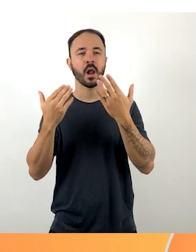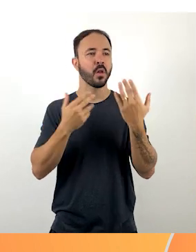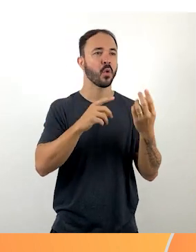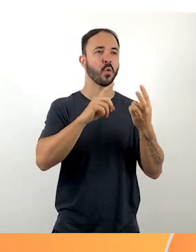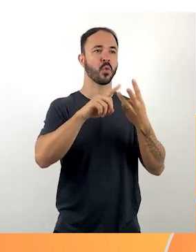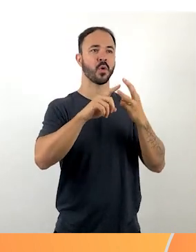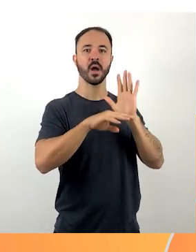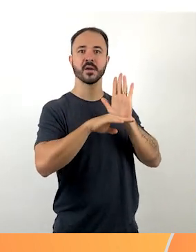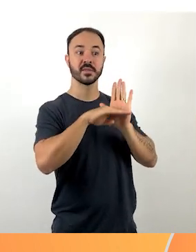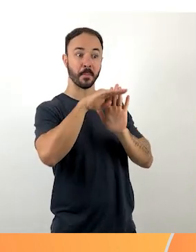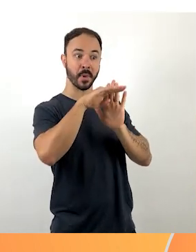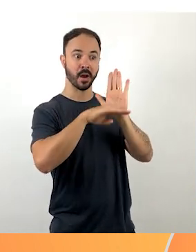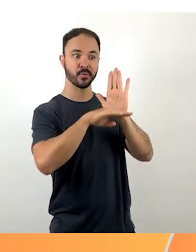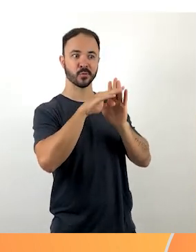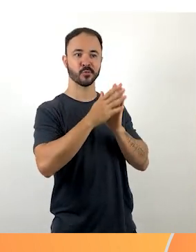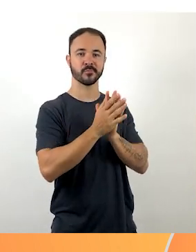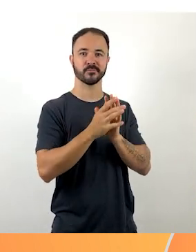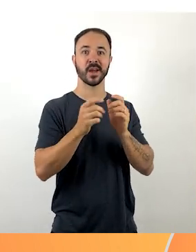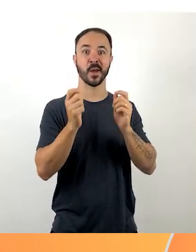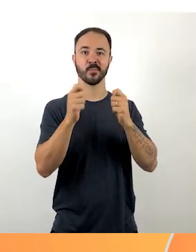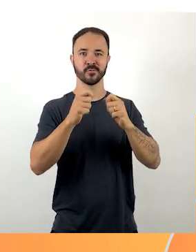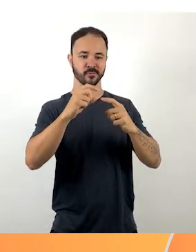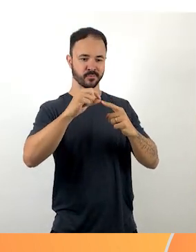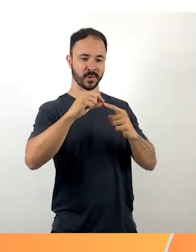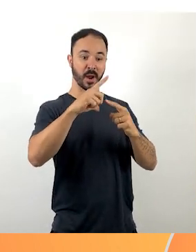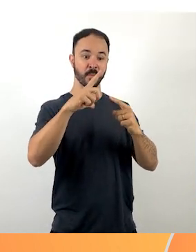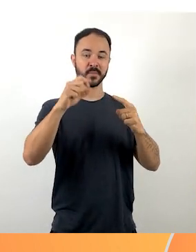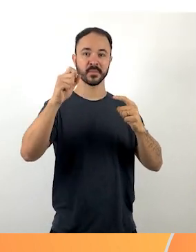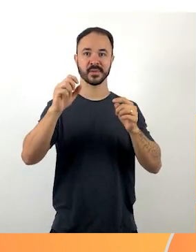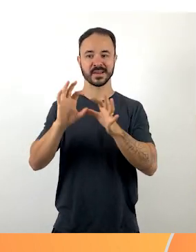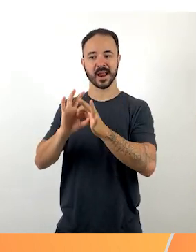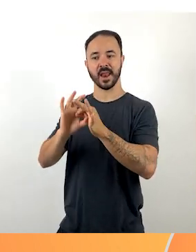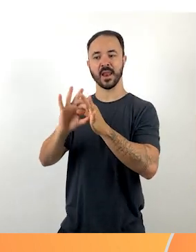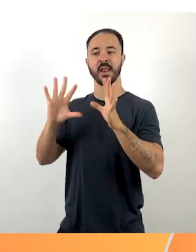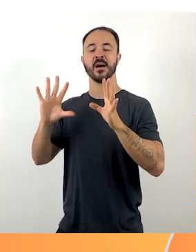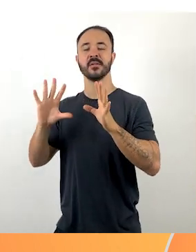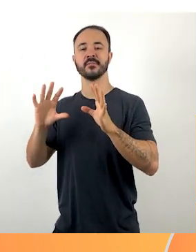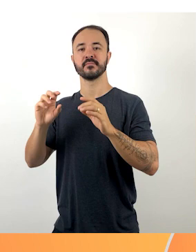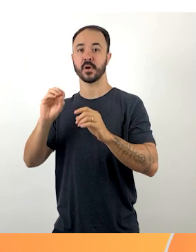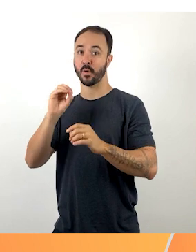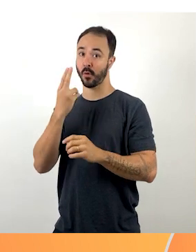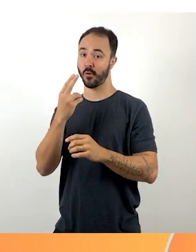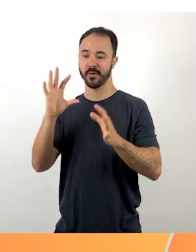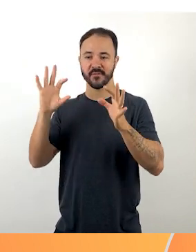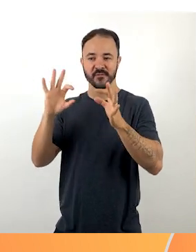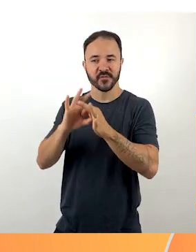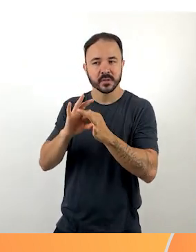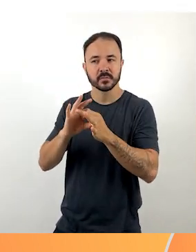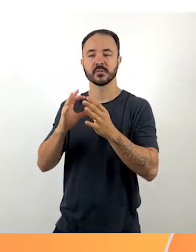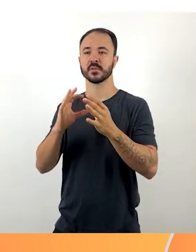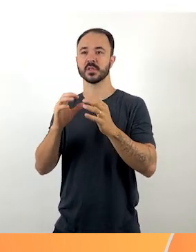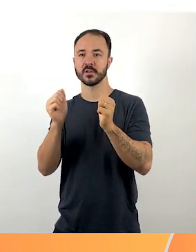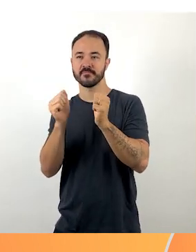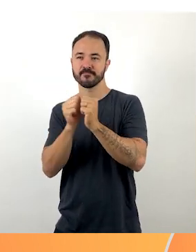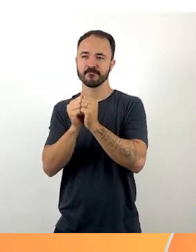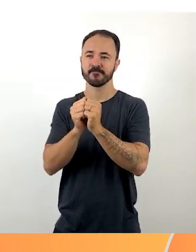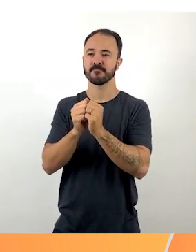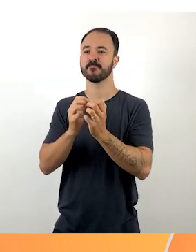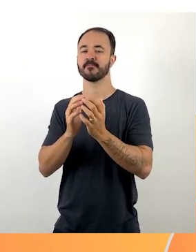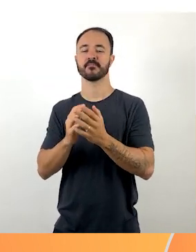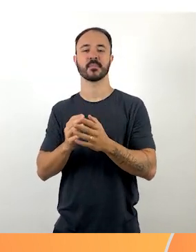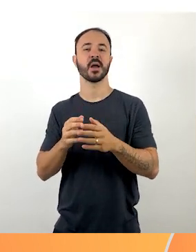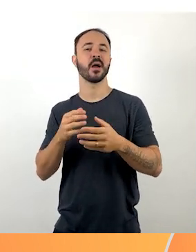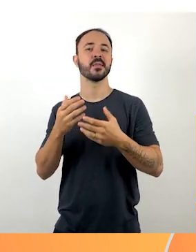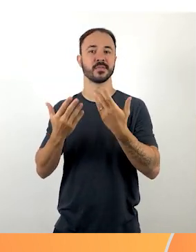calor, temperatura, a abertura ou não dos estômatos relacionada às trocas gasosas. Então aqui nós temos aberturas presentes